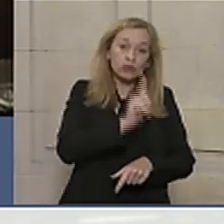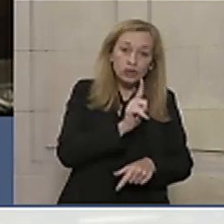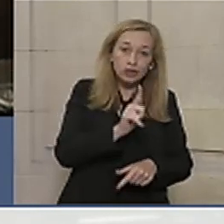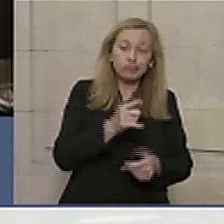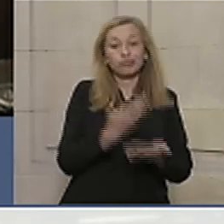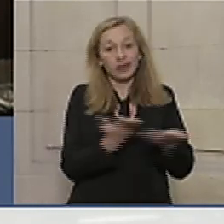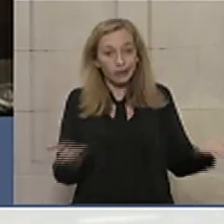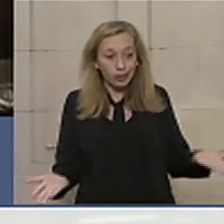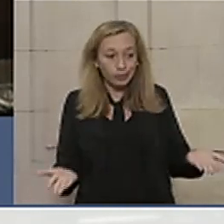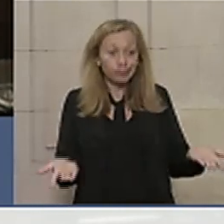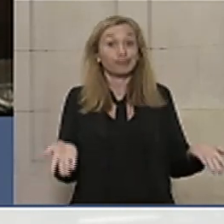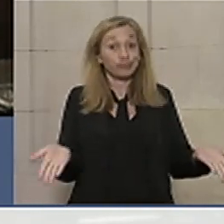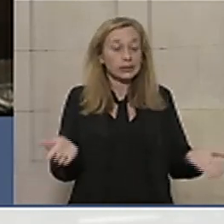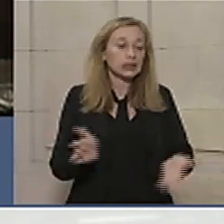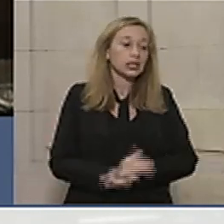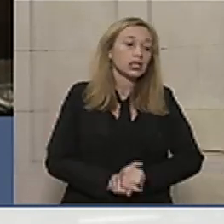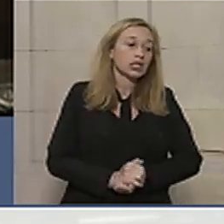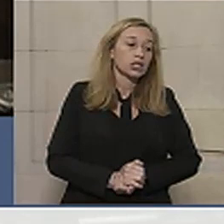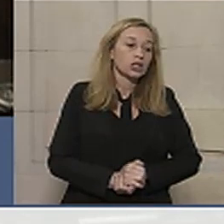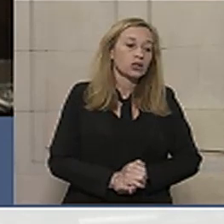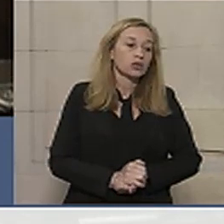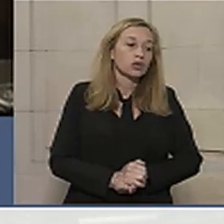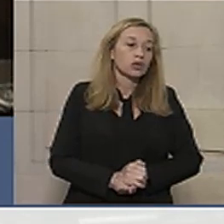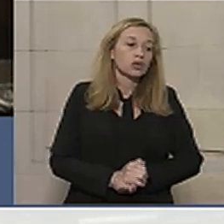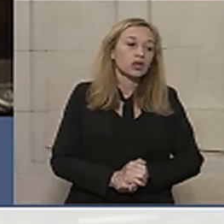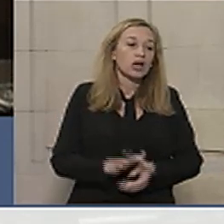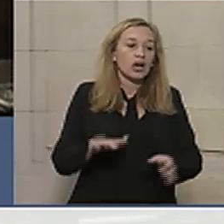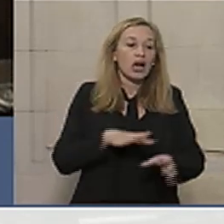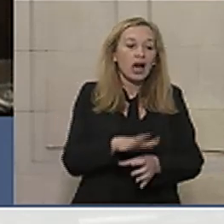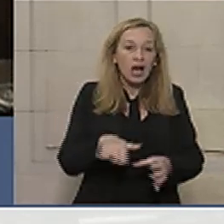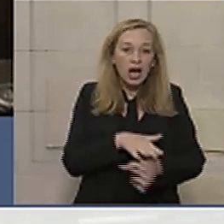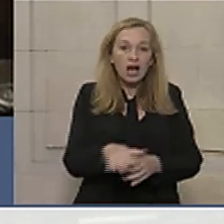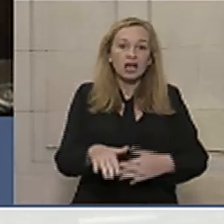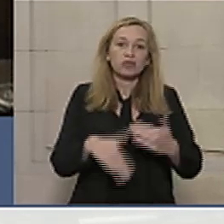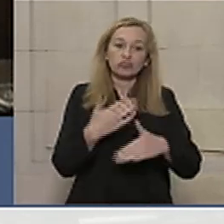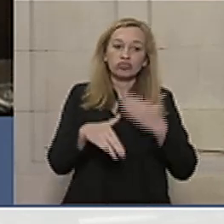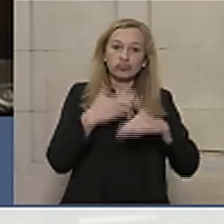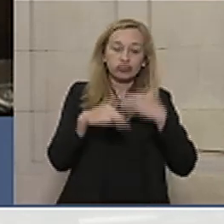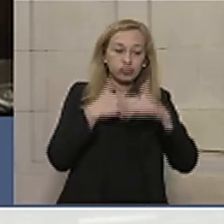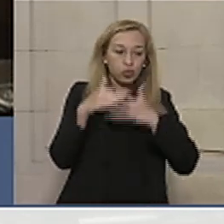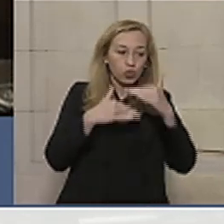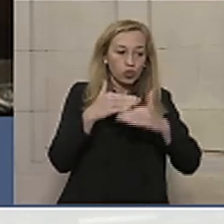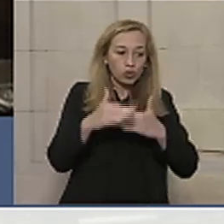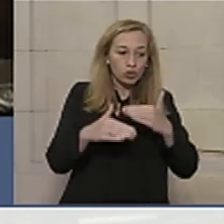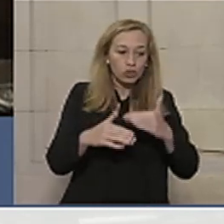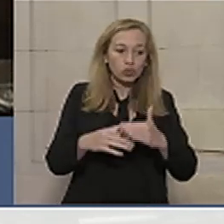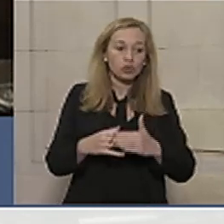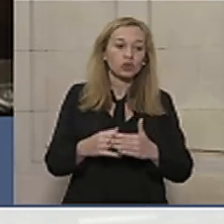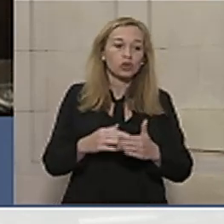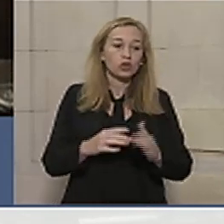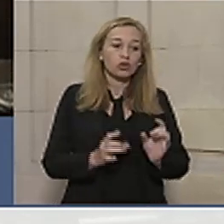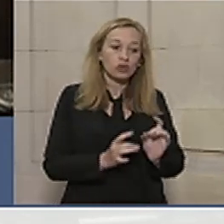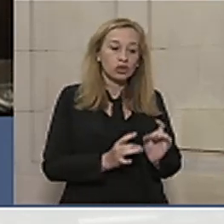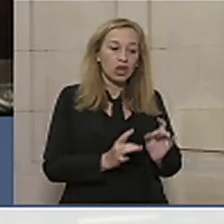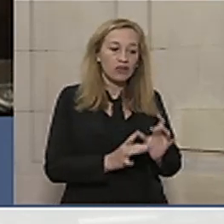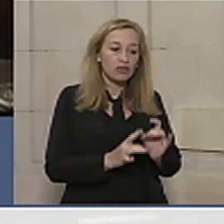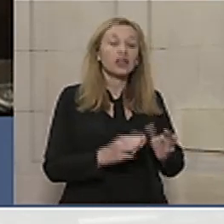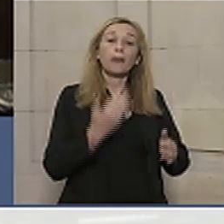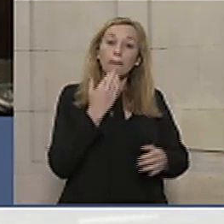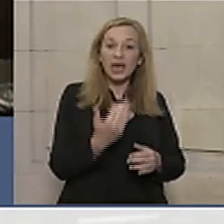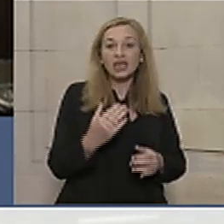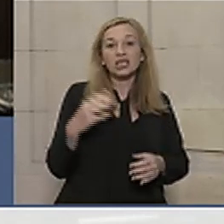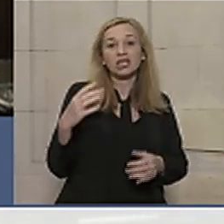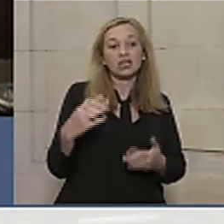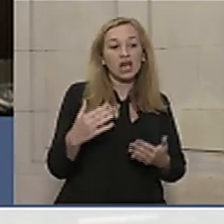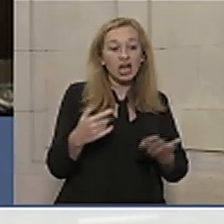segurança e por esse parlamento. O setor produtivo, as indústrias e o comércio pedem socorro. Planos de